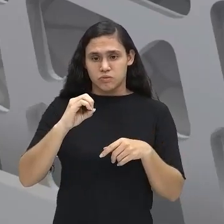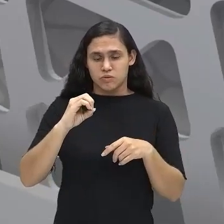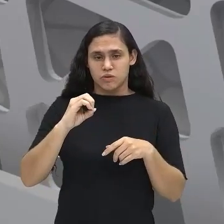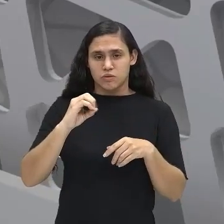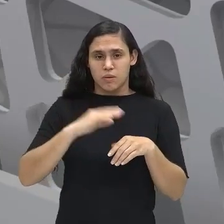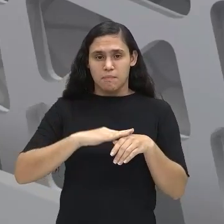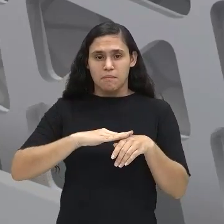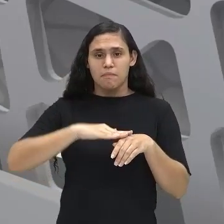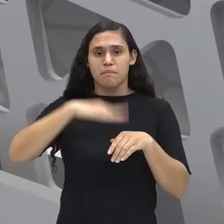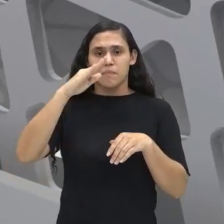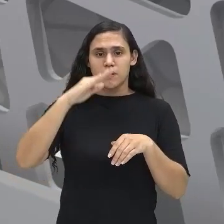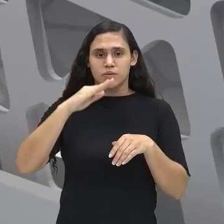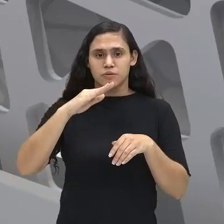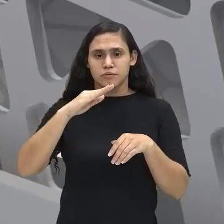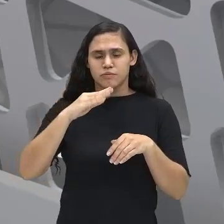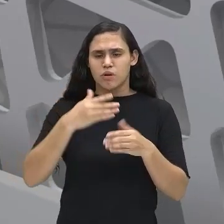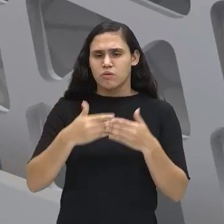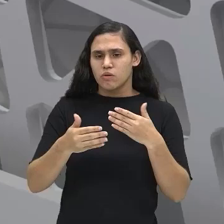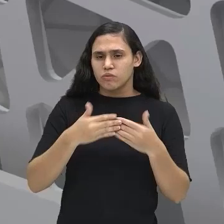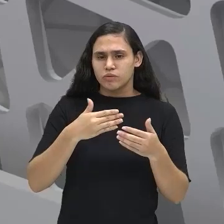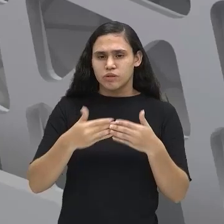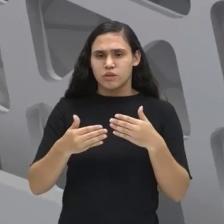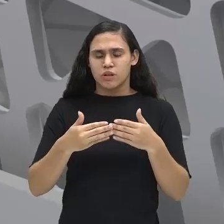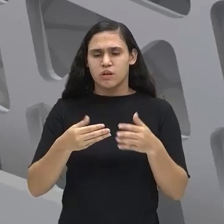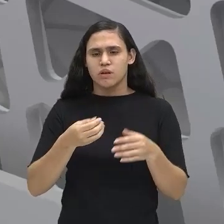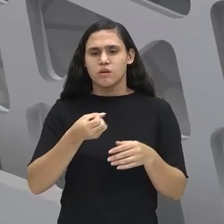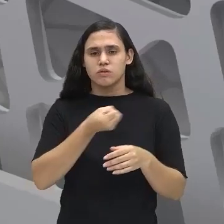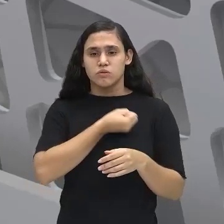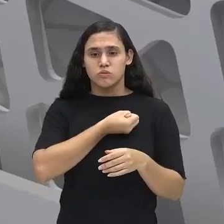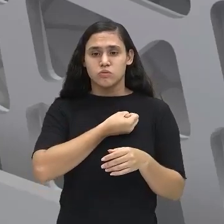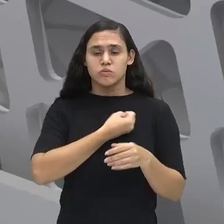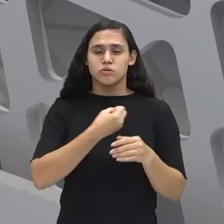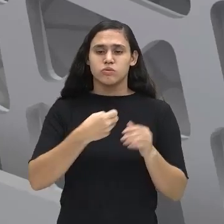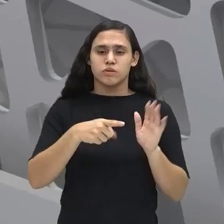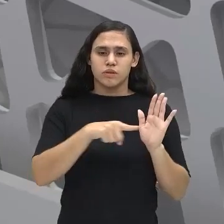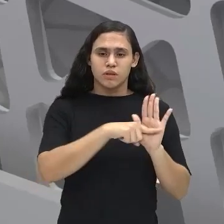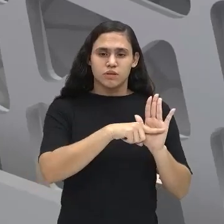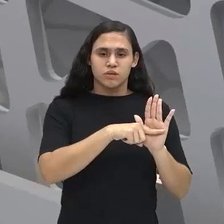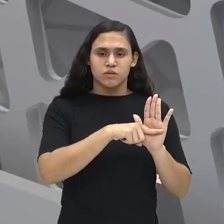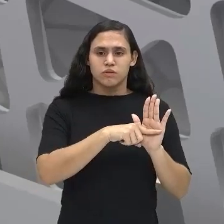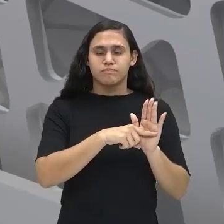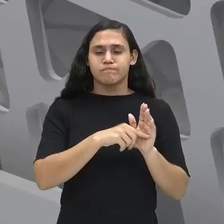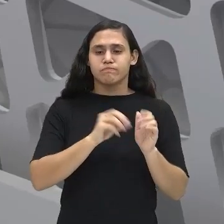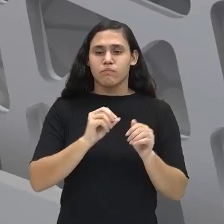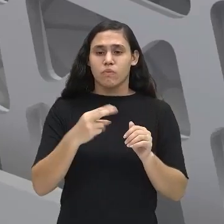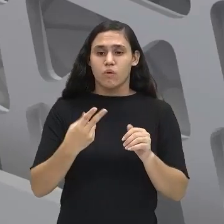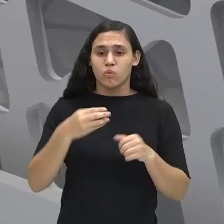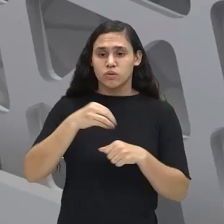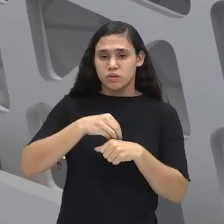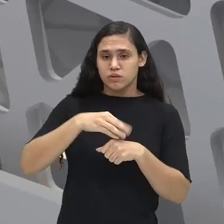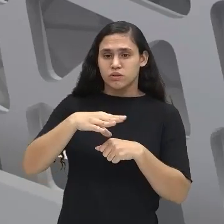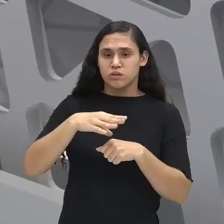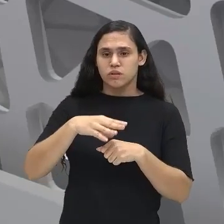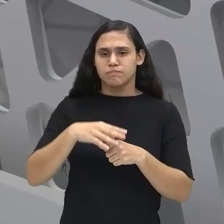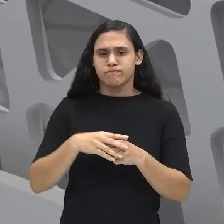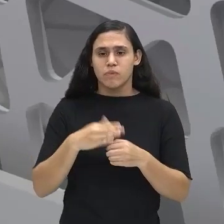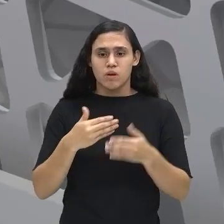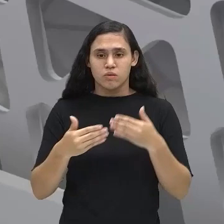o zero ele é maior do que qualquer número negativo. Outra dica, qualquer número